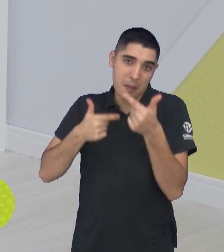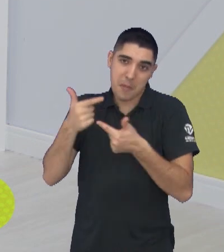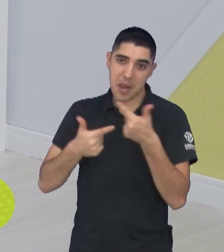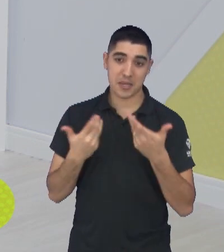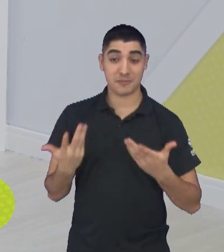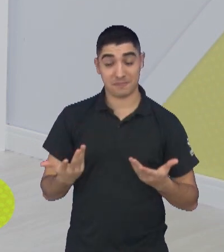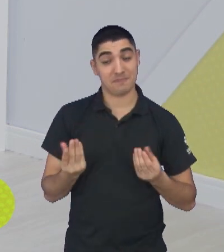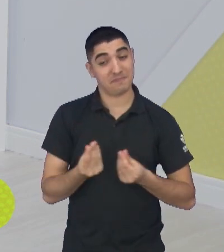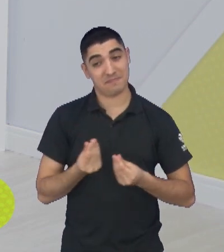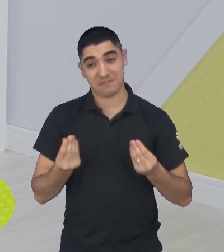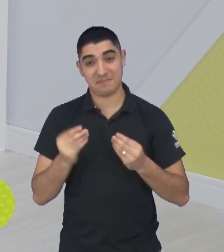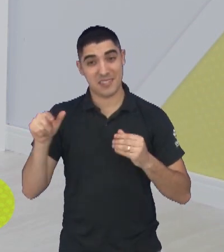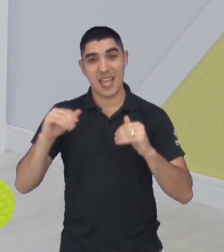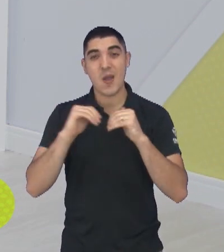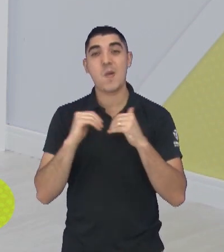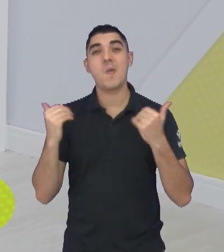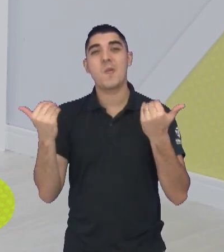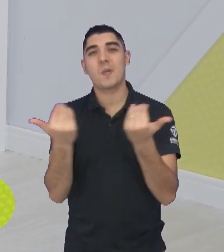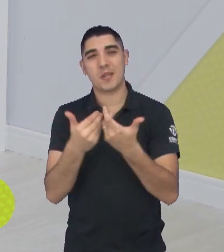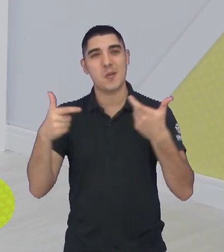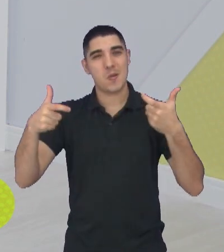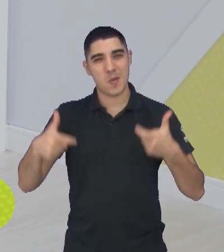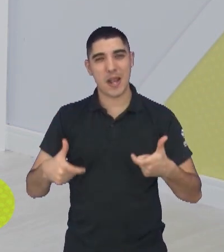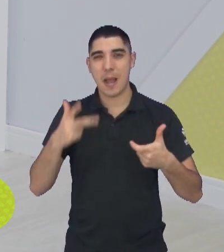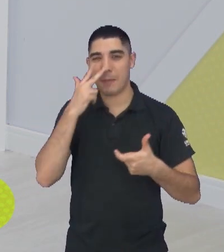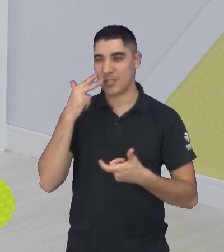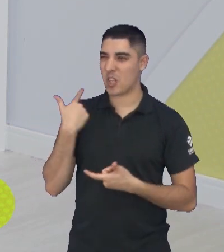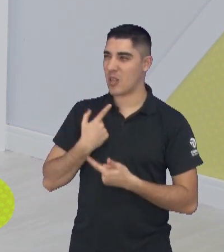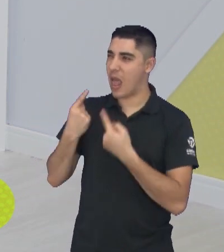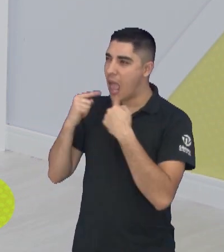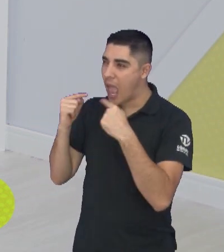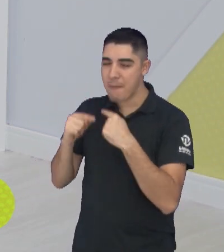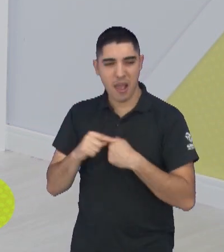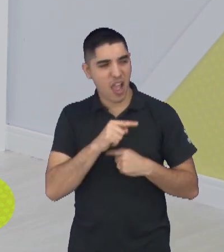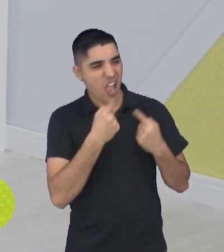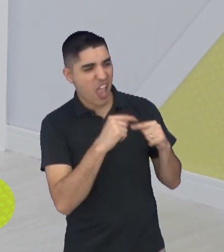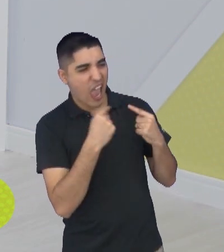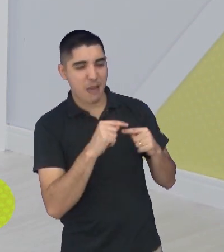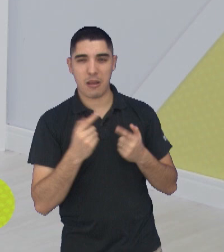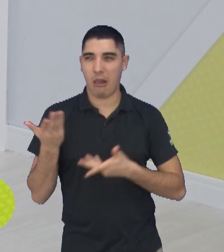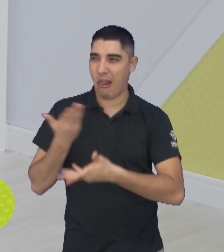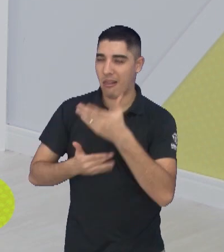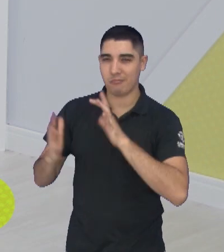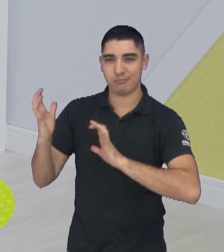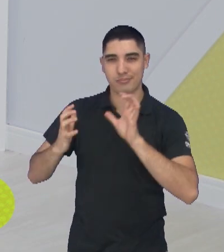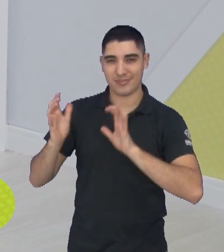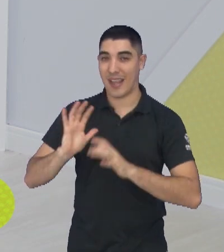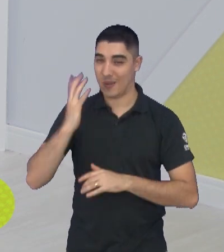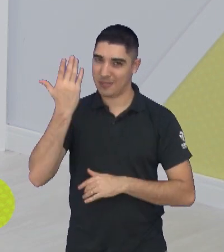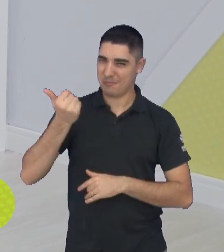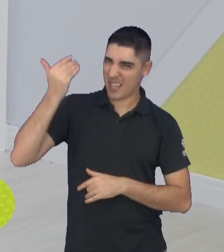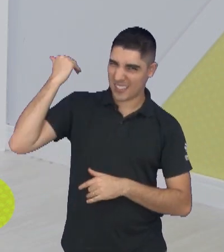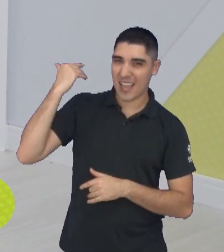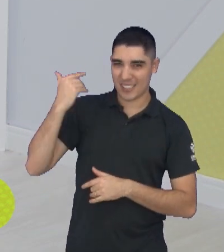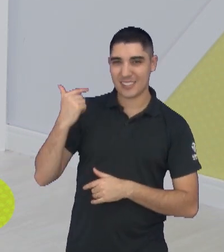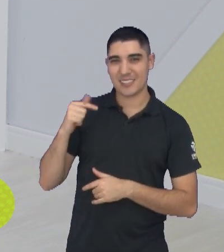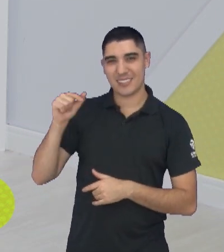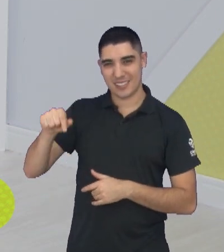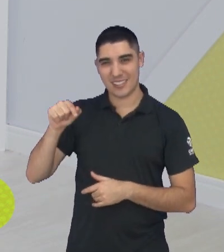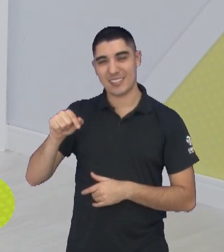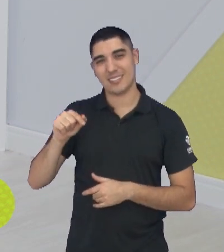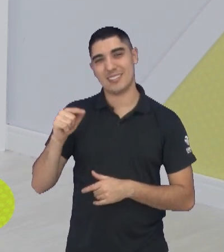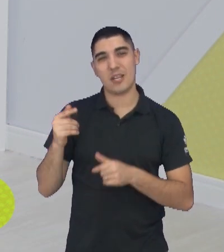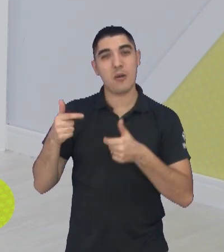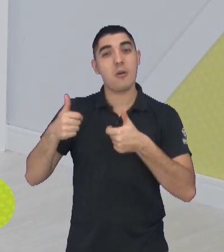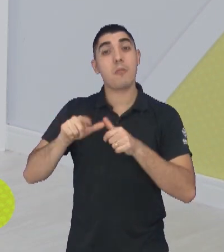ali era uma troca de gentilezas ali de todos os lados, e fizemos ali a transmissão do jogo. Na oportunidade fui lá